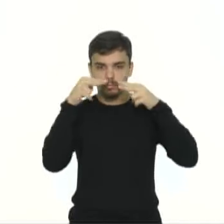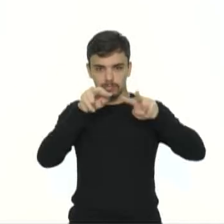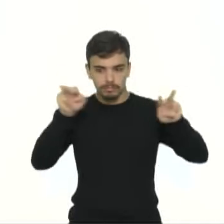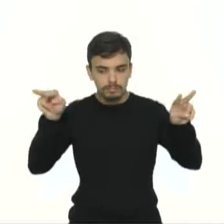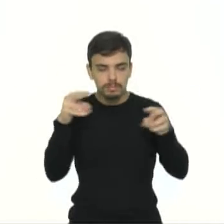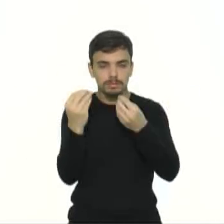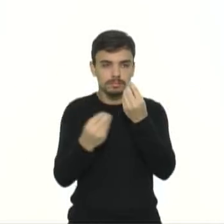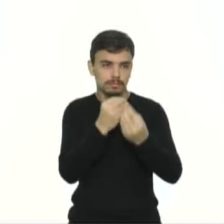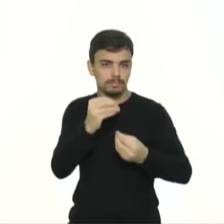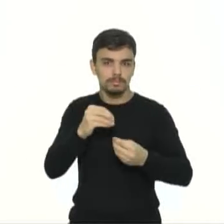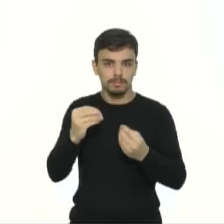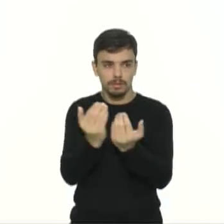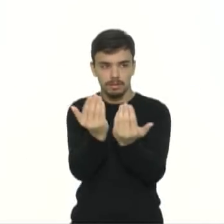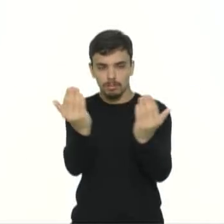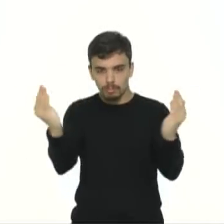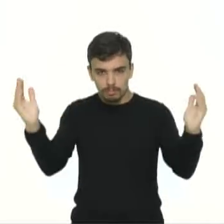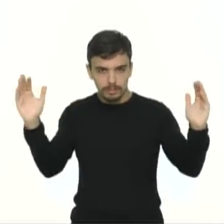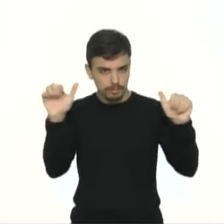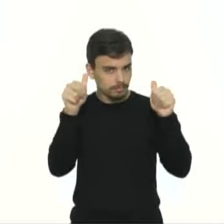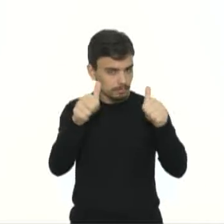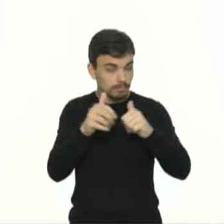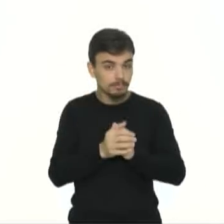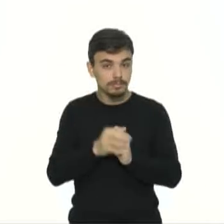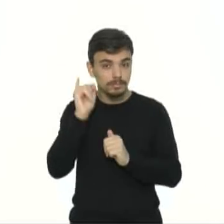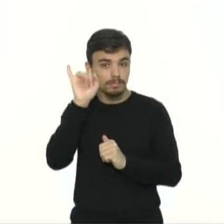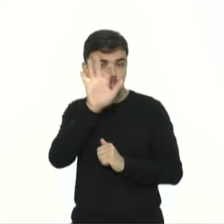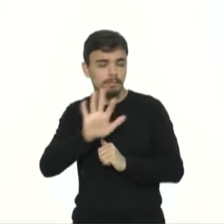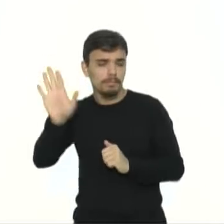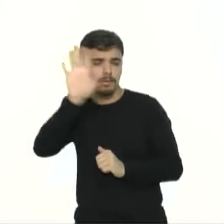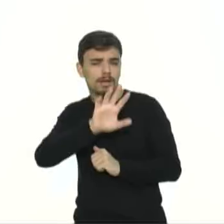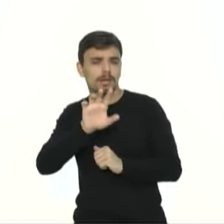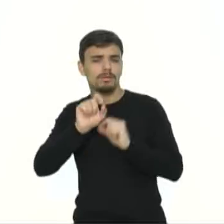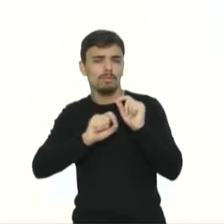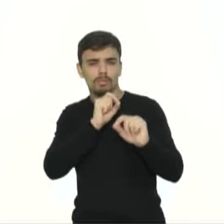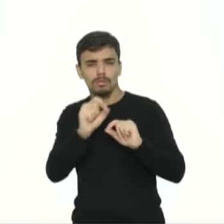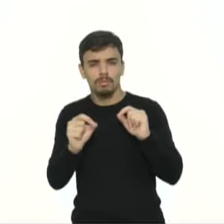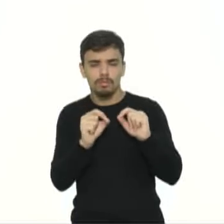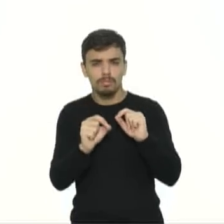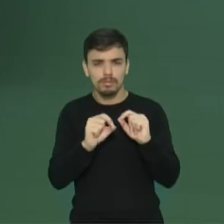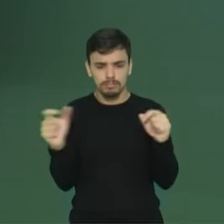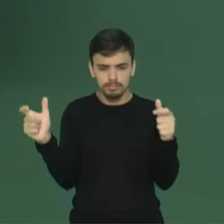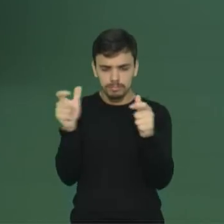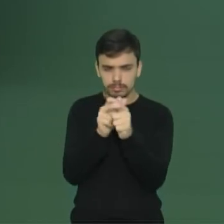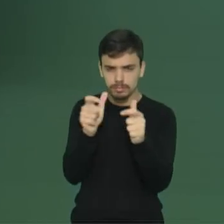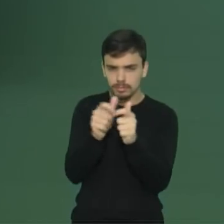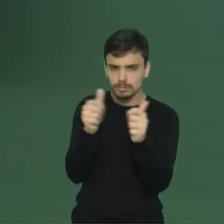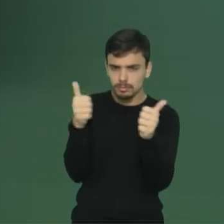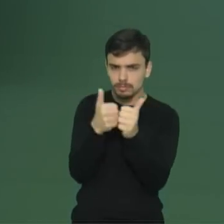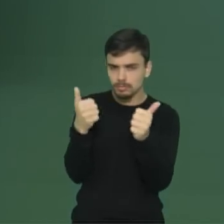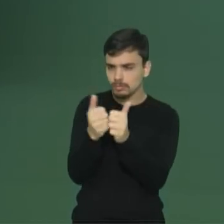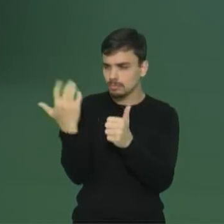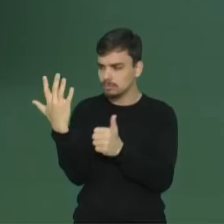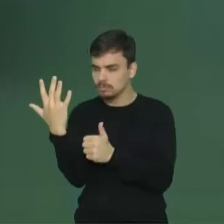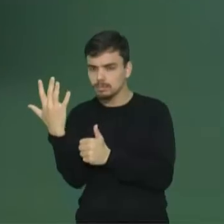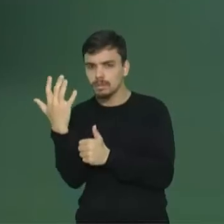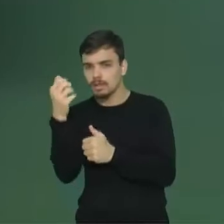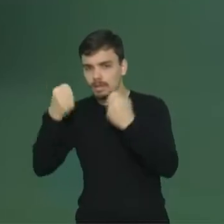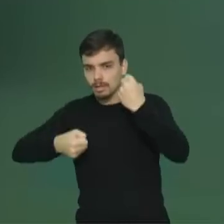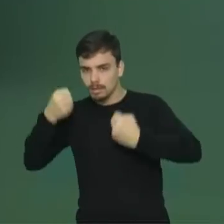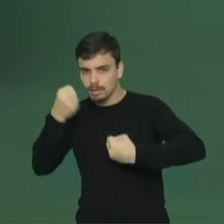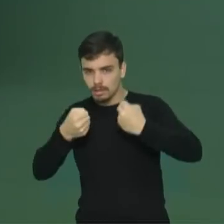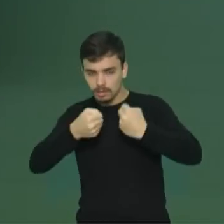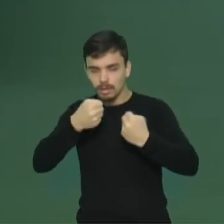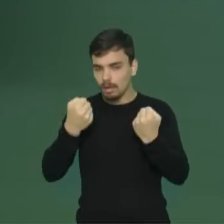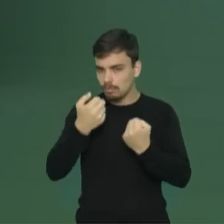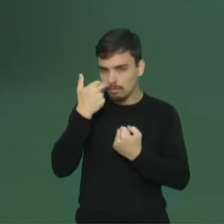Então o espelho convexo ele aumenta o campo. A imagem fica um pouco pequena. Coloque um espelho plano junto a um espelho de carro e você vai perceber isso. Espelhos externos,